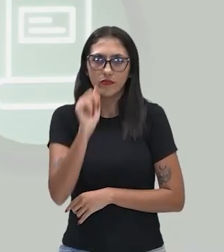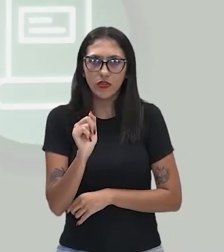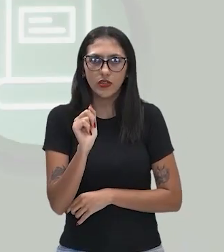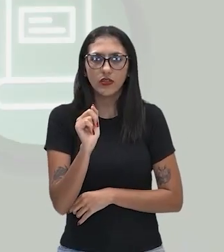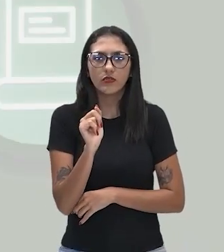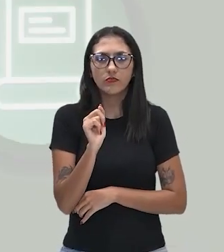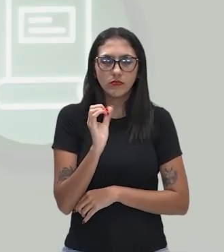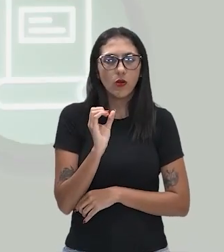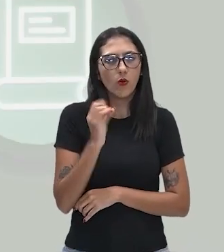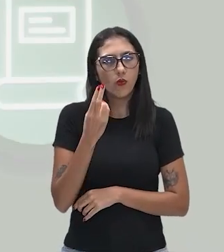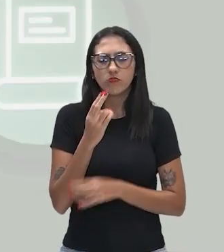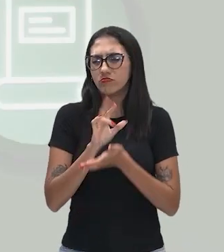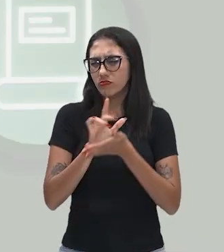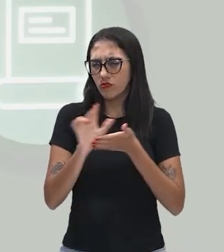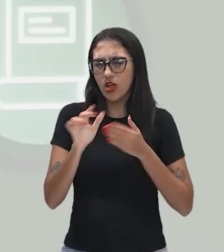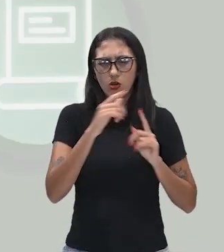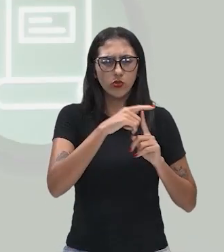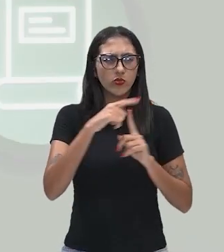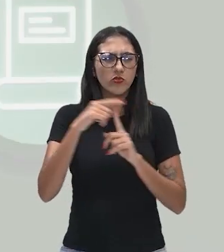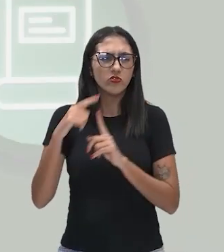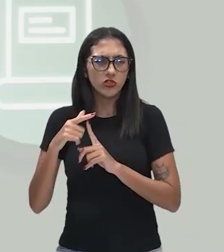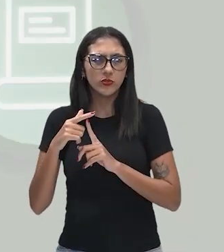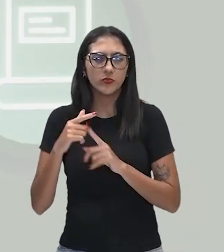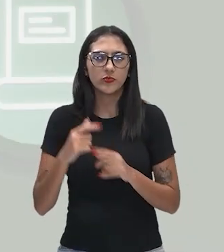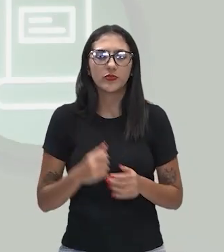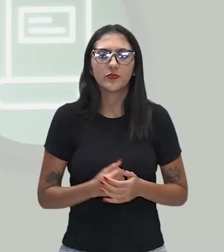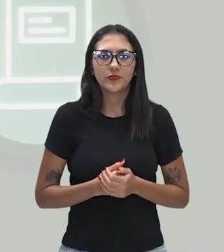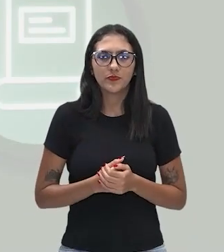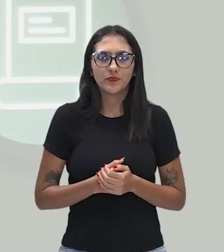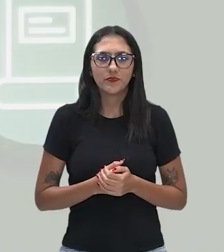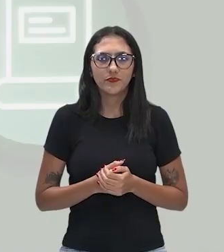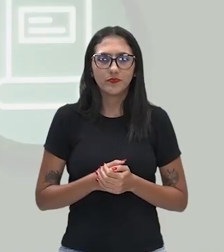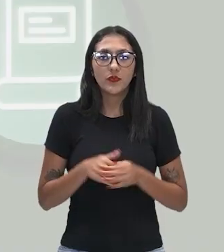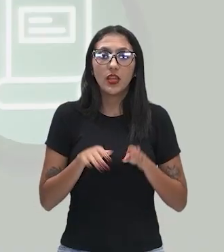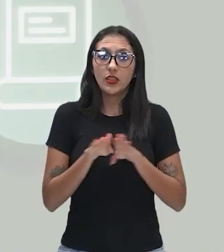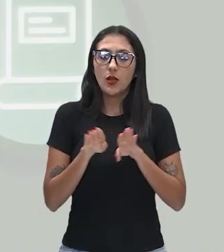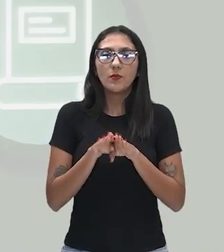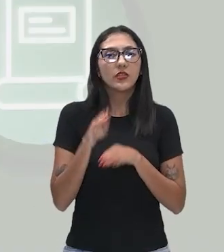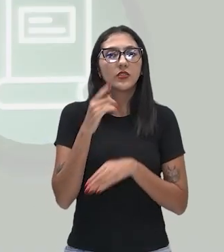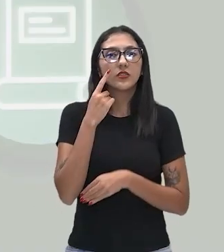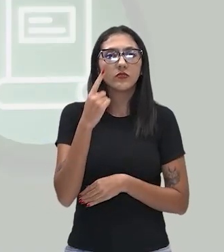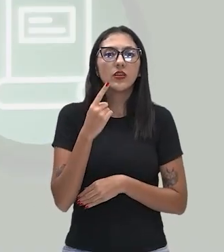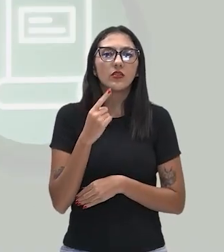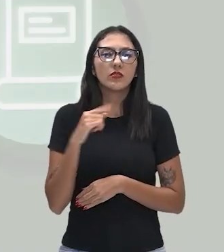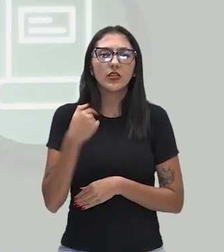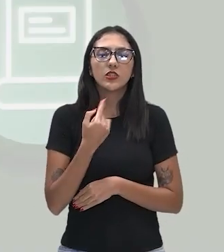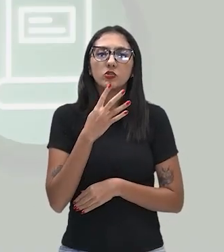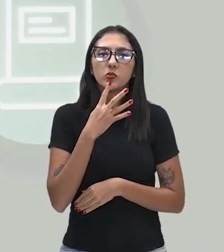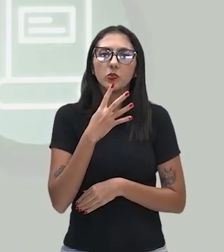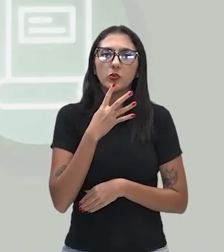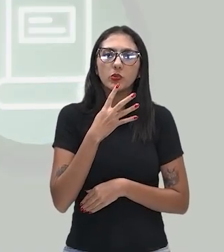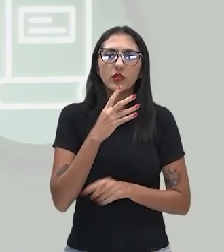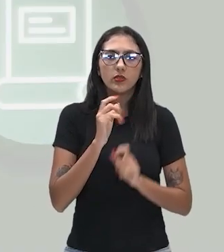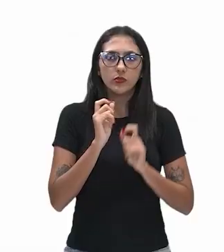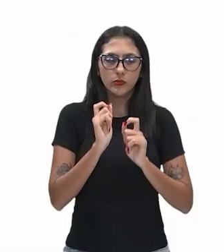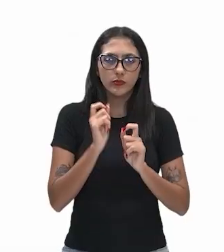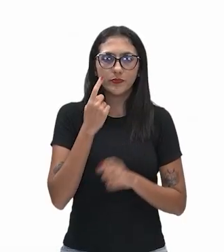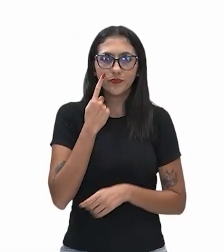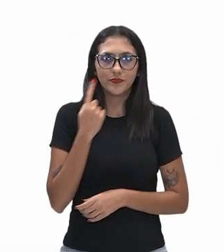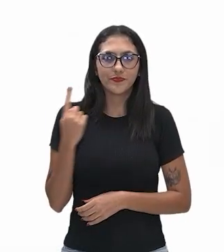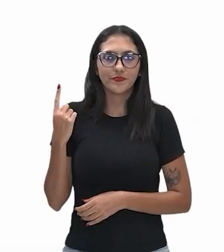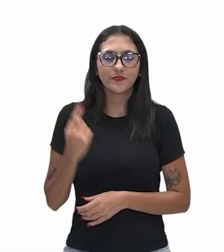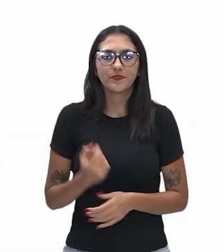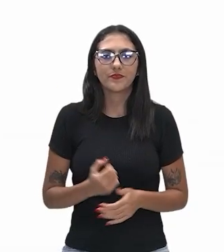Essa interação da luz com a matéria, a gente vê também lá no fenômeno que a gente conhece como efeito fotoelétrico. Dá só uma